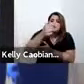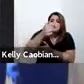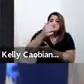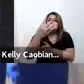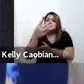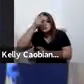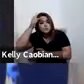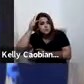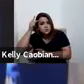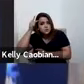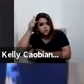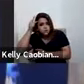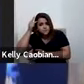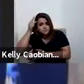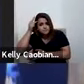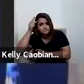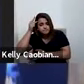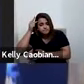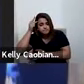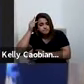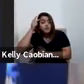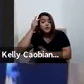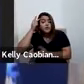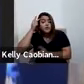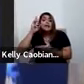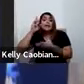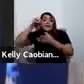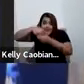747 trabalhadores, dentre os quais